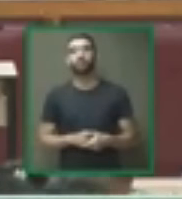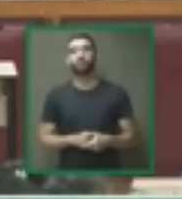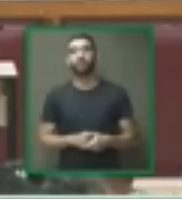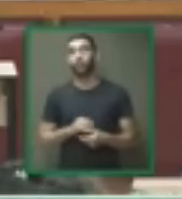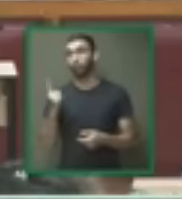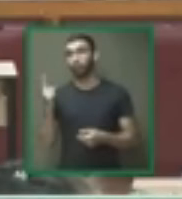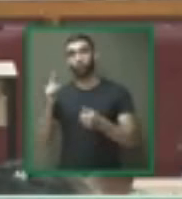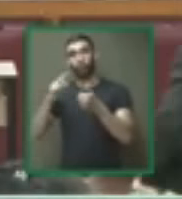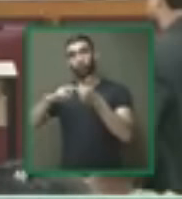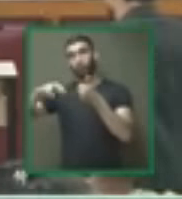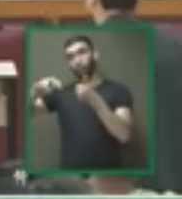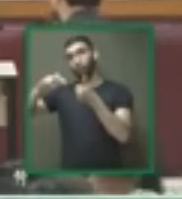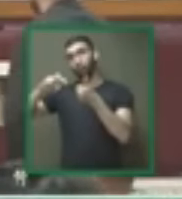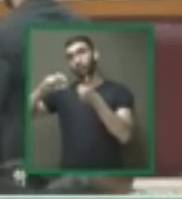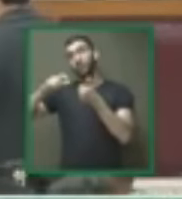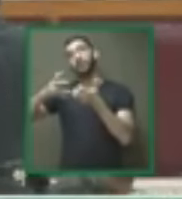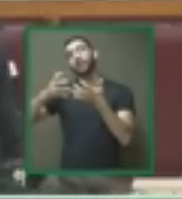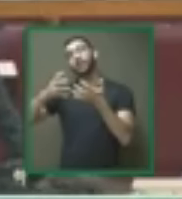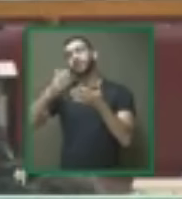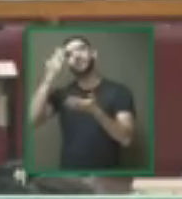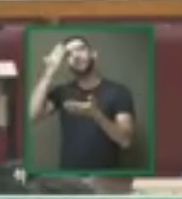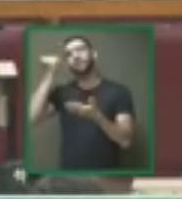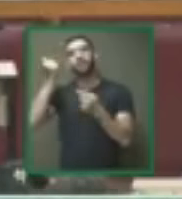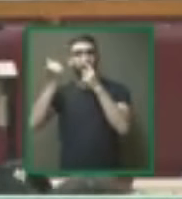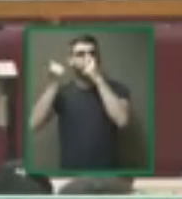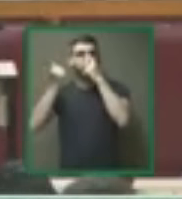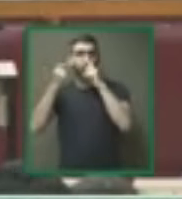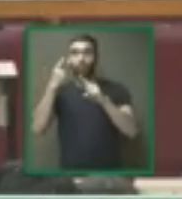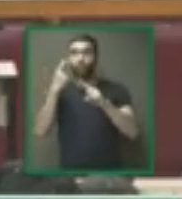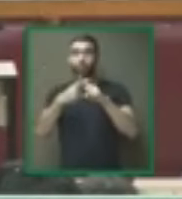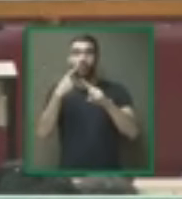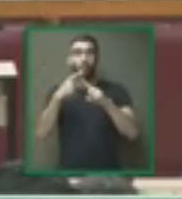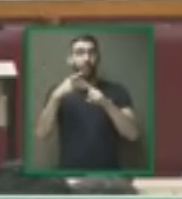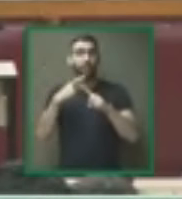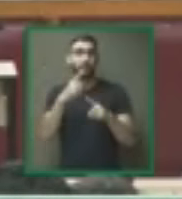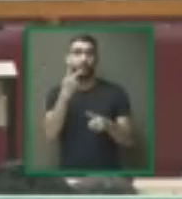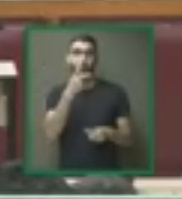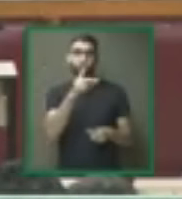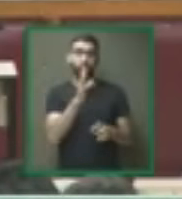jurado quer saber o motivo da sua defesa não ter